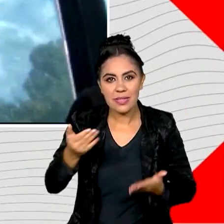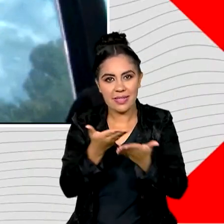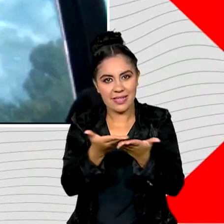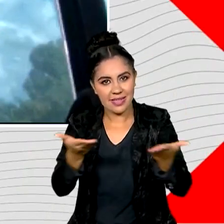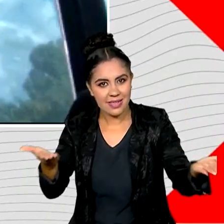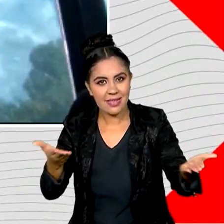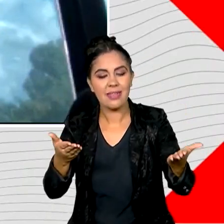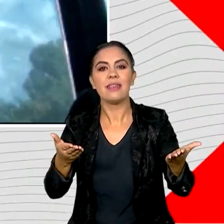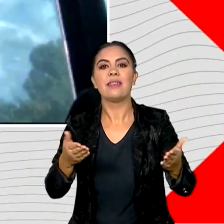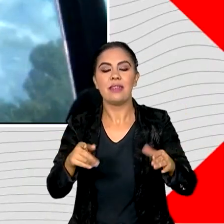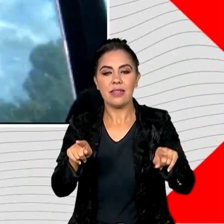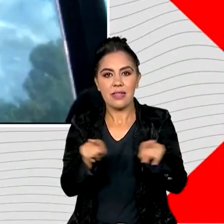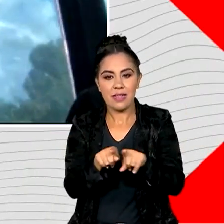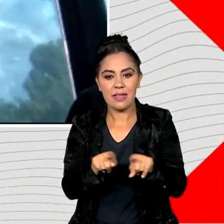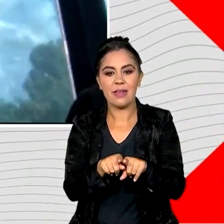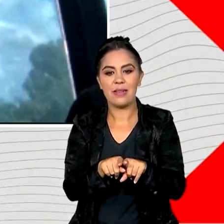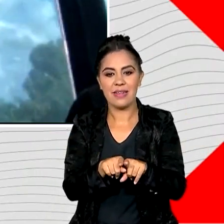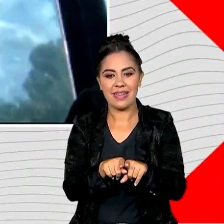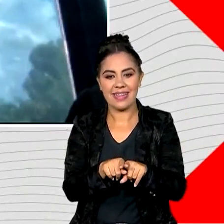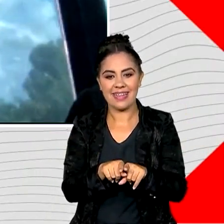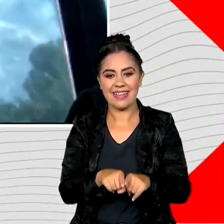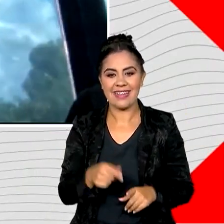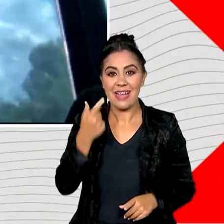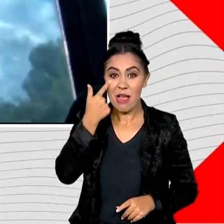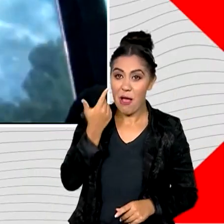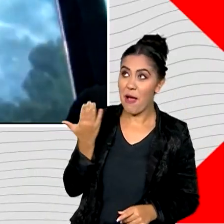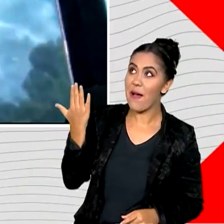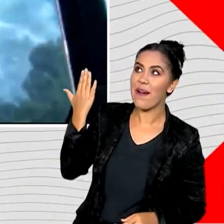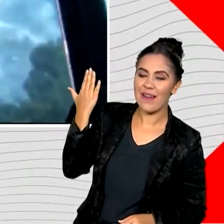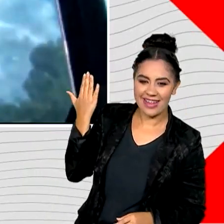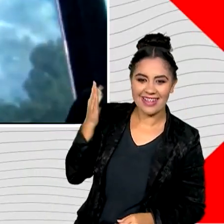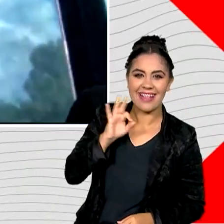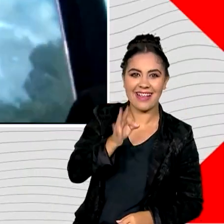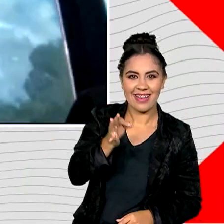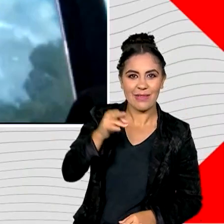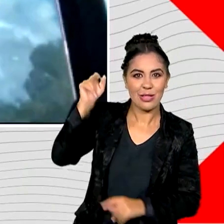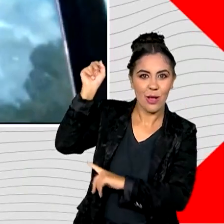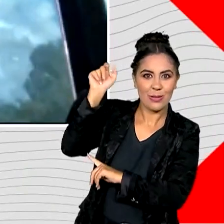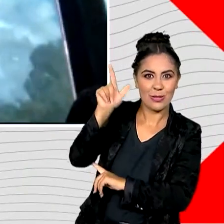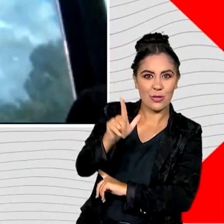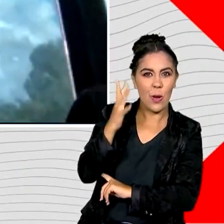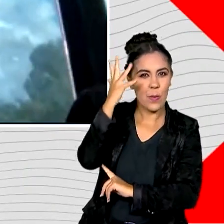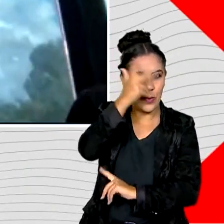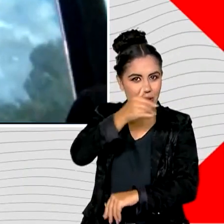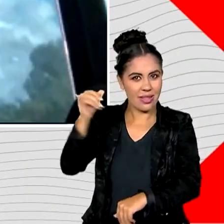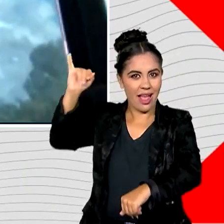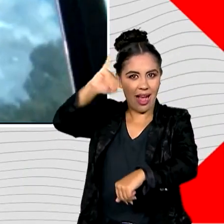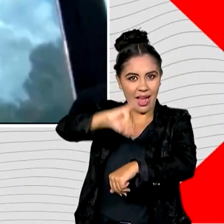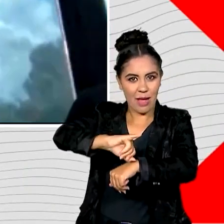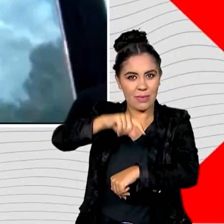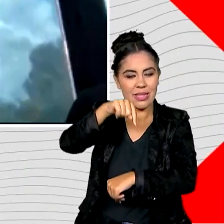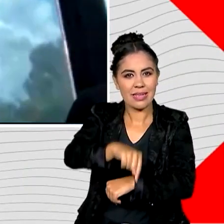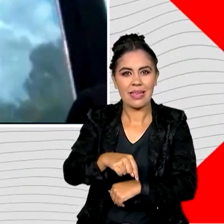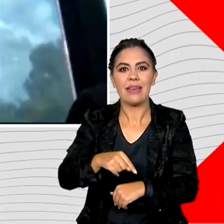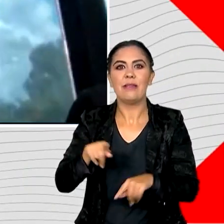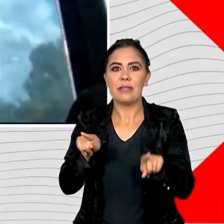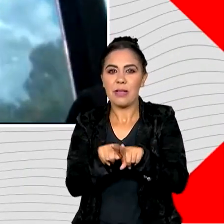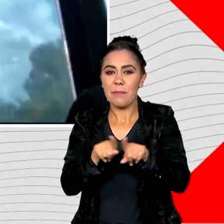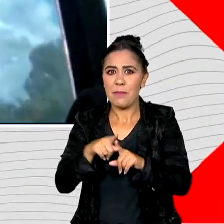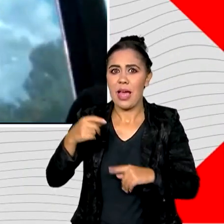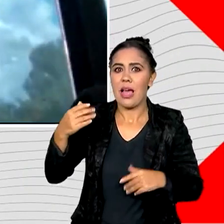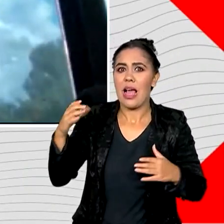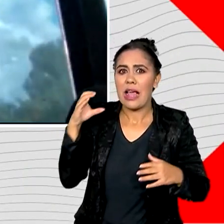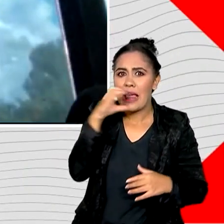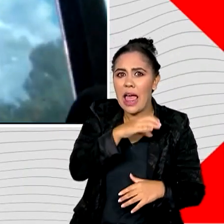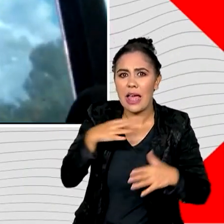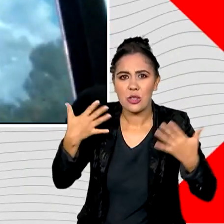demais colegas e o público que nos assiste. Exatamente, está um sol bonito aqui, né, na capital sergipana, tempo firme, muito quente por aqui. Mas, ministro,